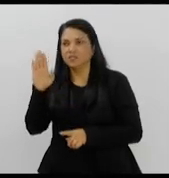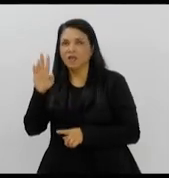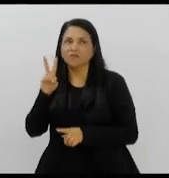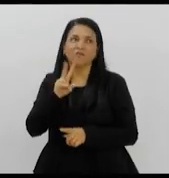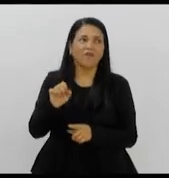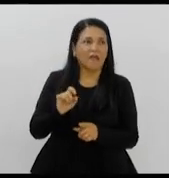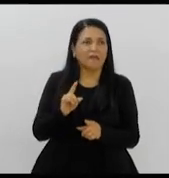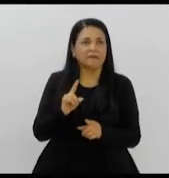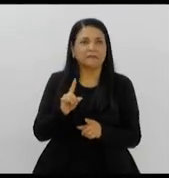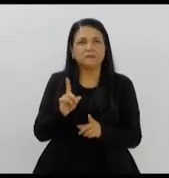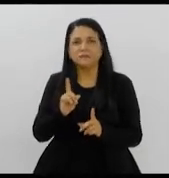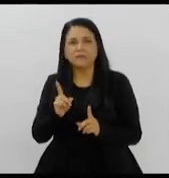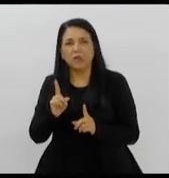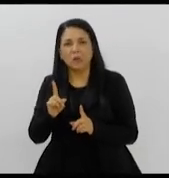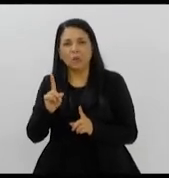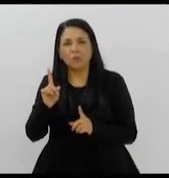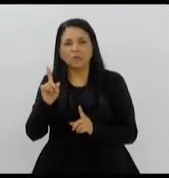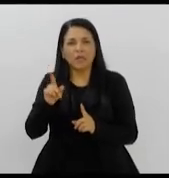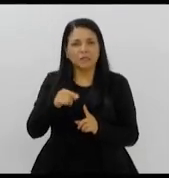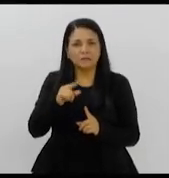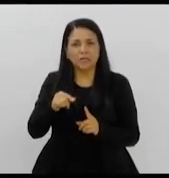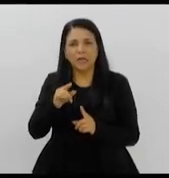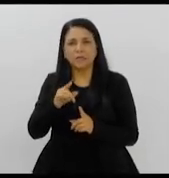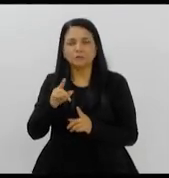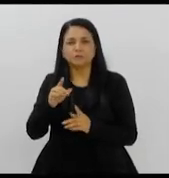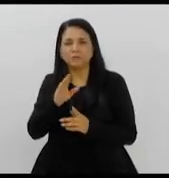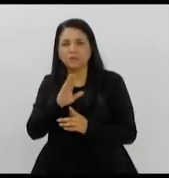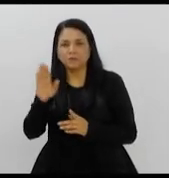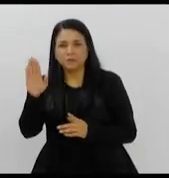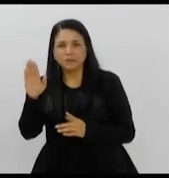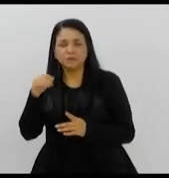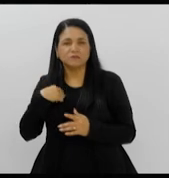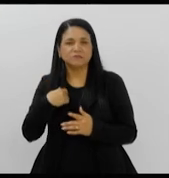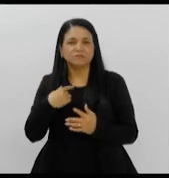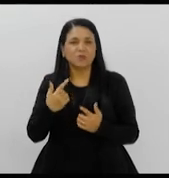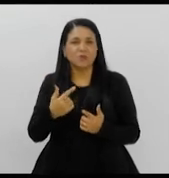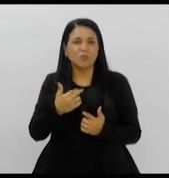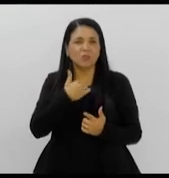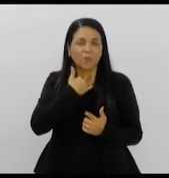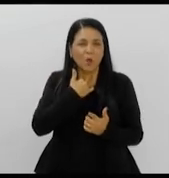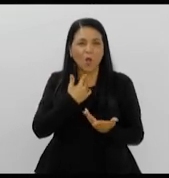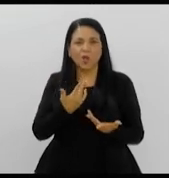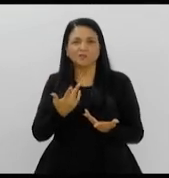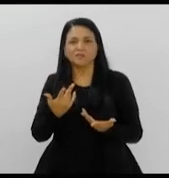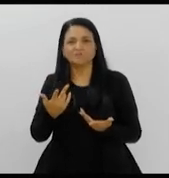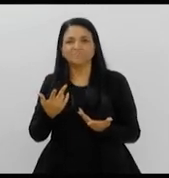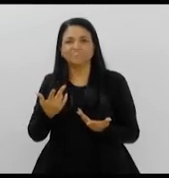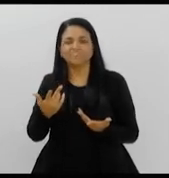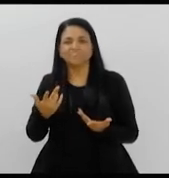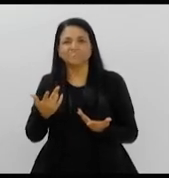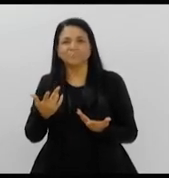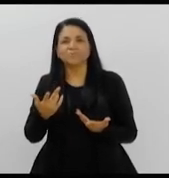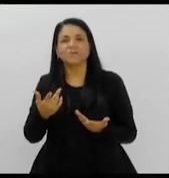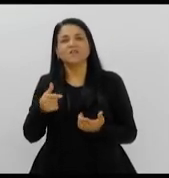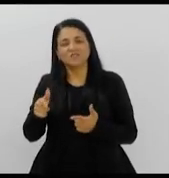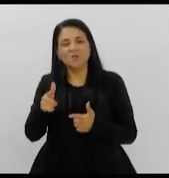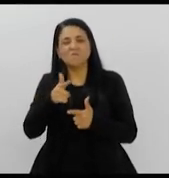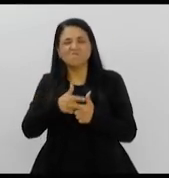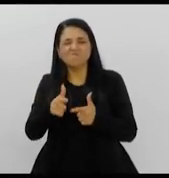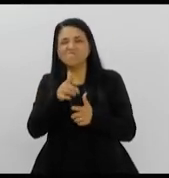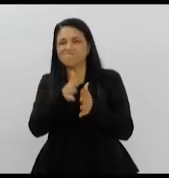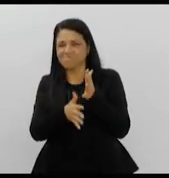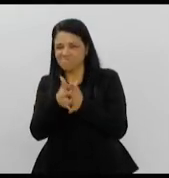ser, eleitoralmente está inelegível, depois passa a estar. Isso tudo é um percalço